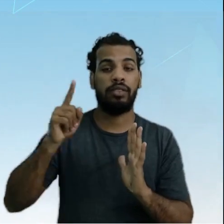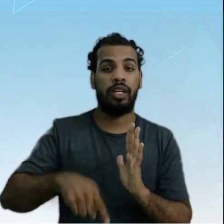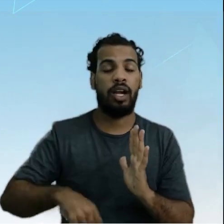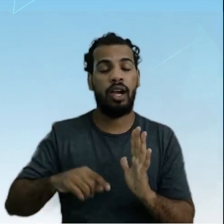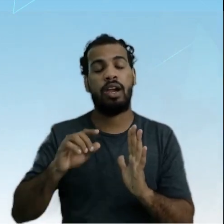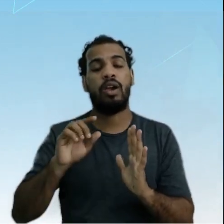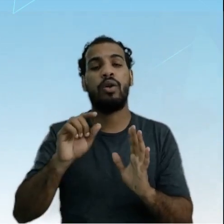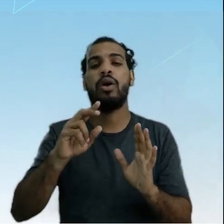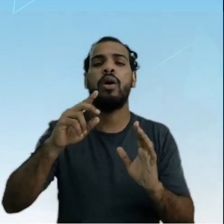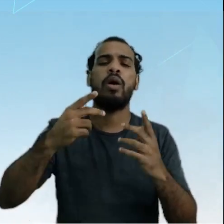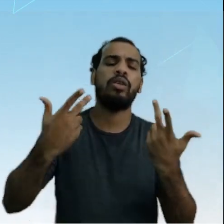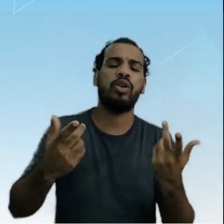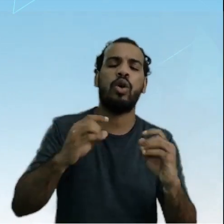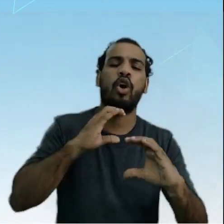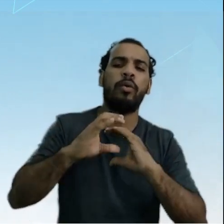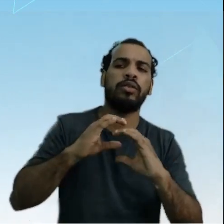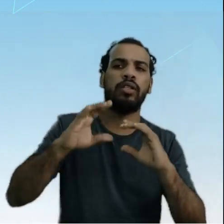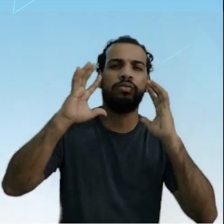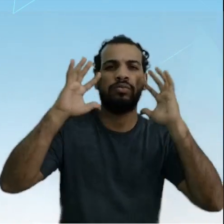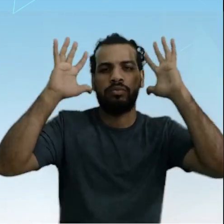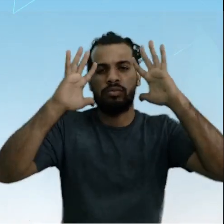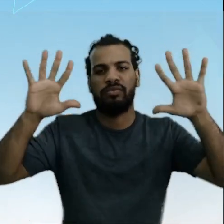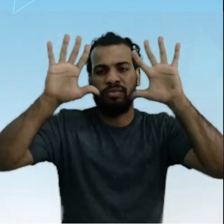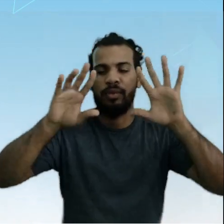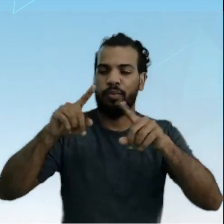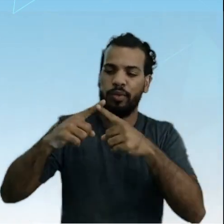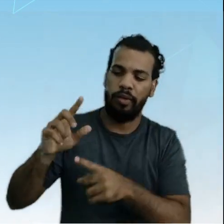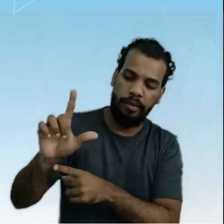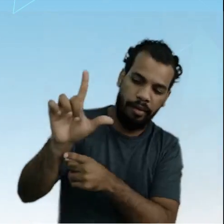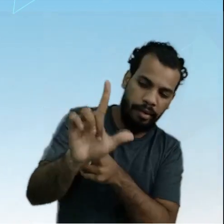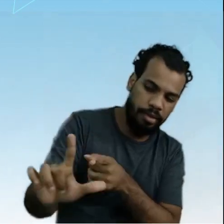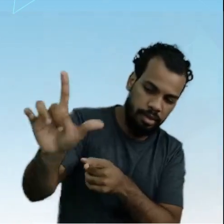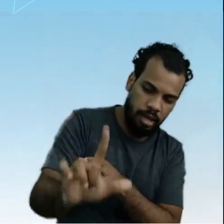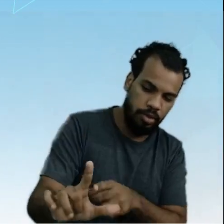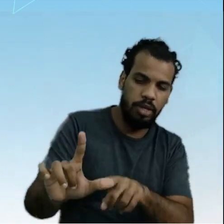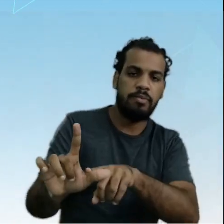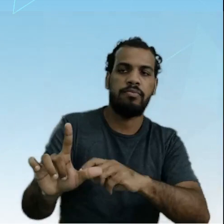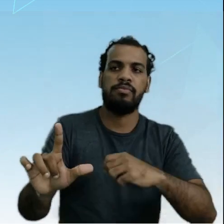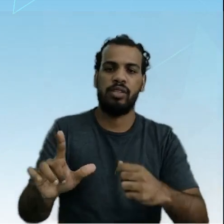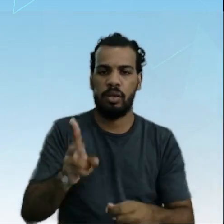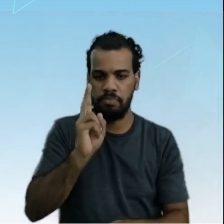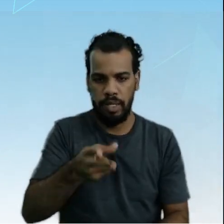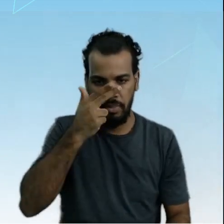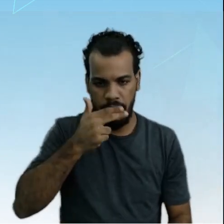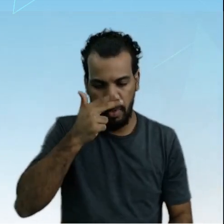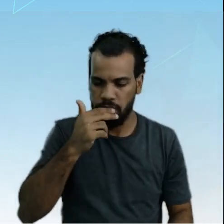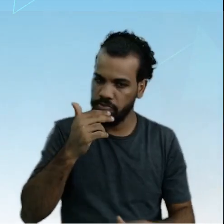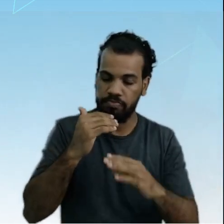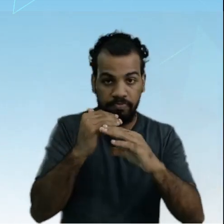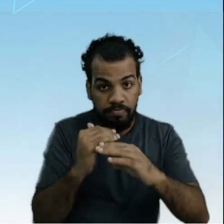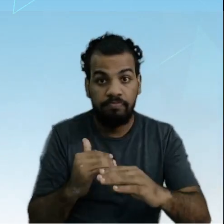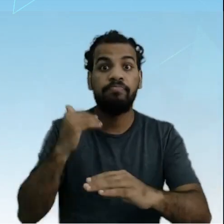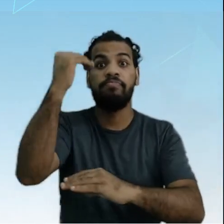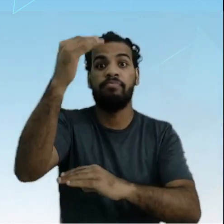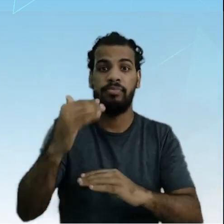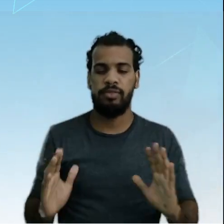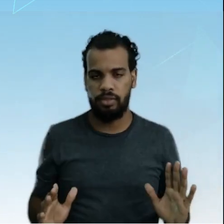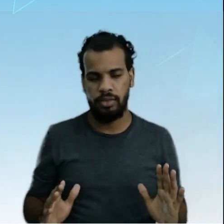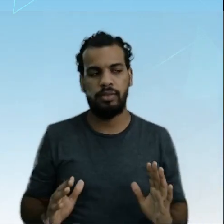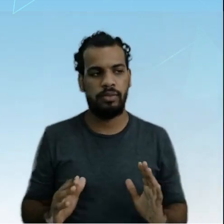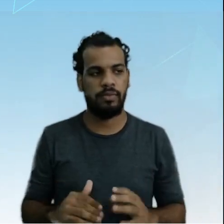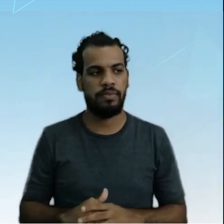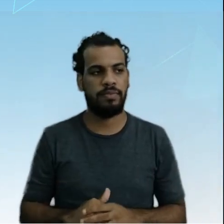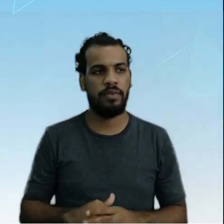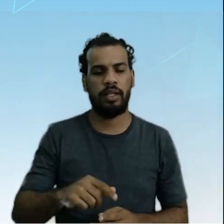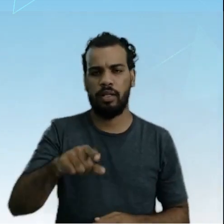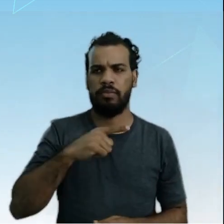figurada. Claro, se estamos falando de algo da literatura, temos que romper aquilo que nós entendemos como denotação.